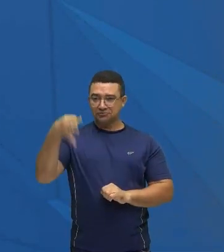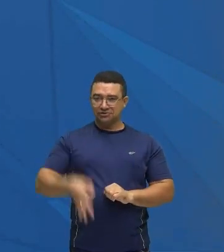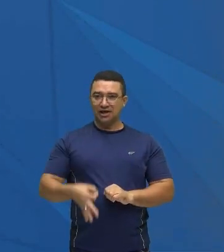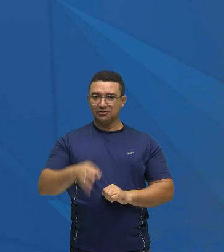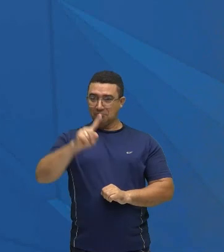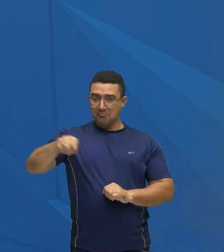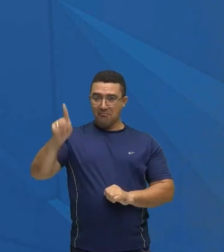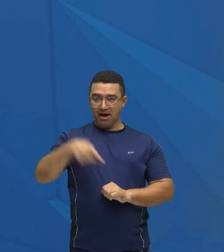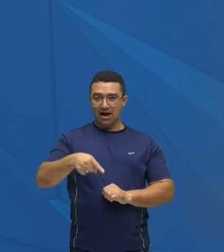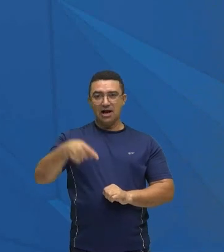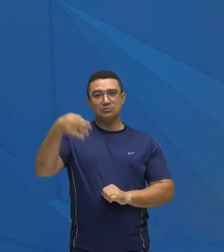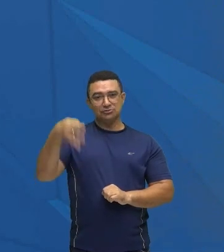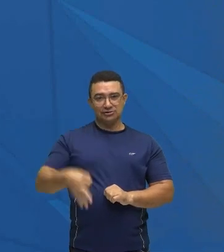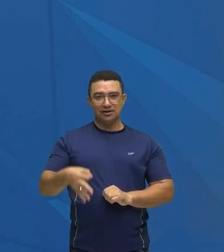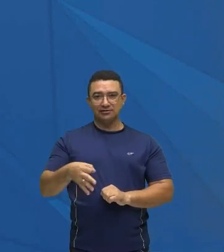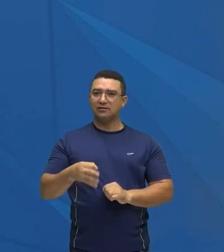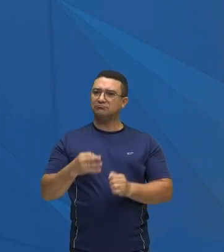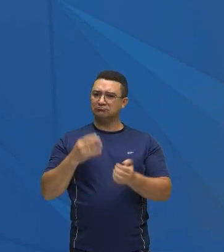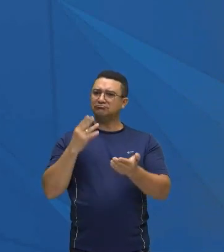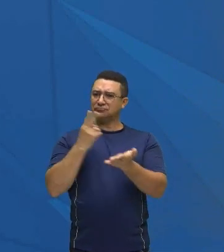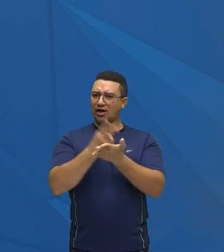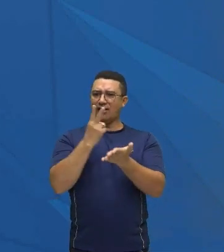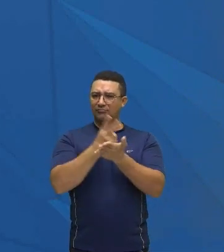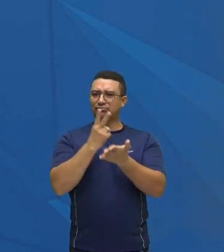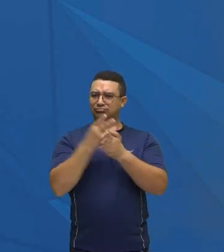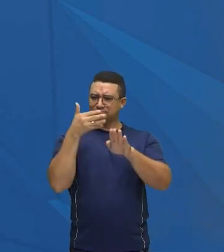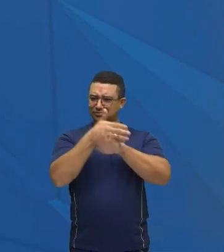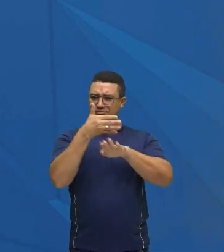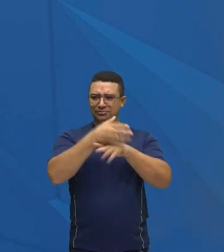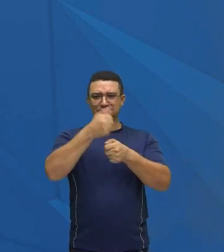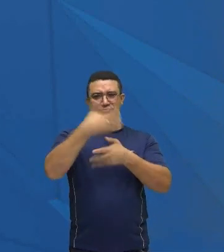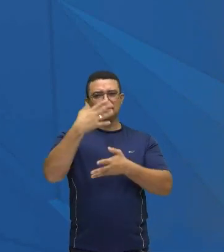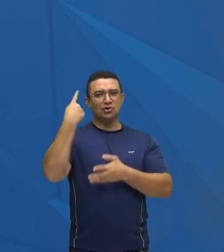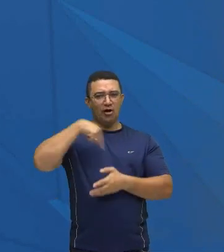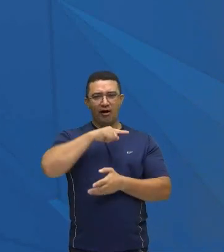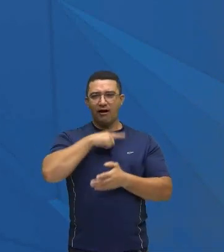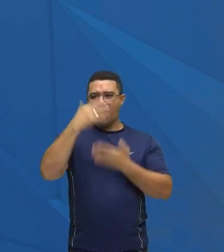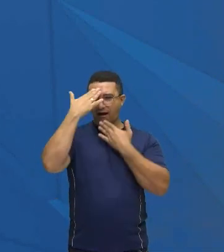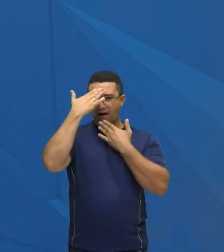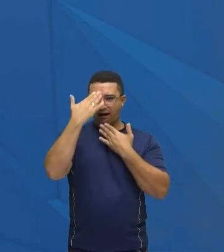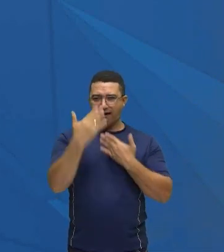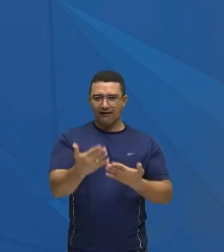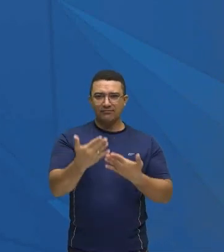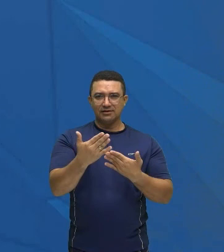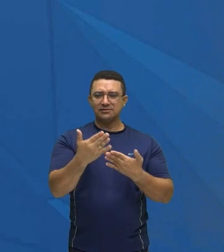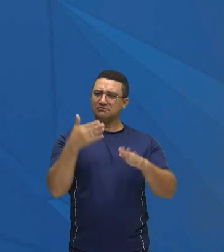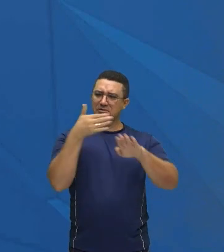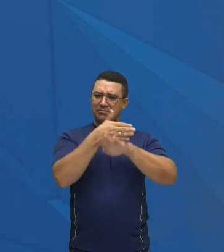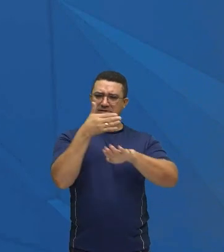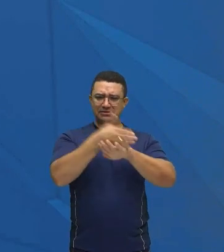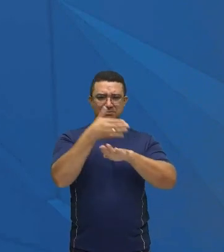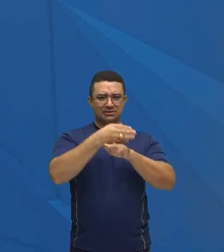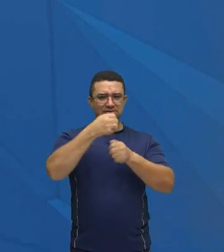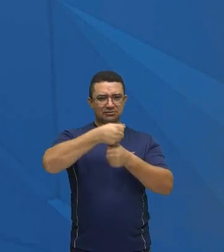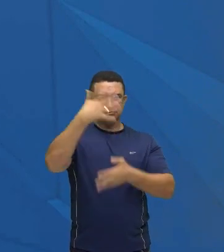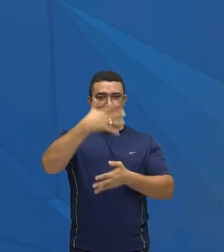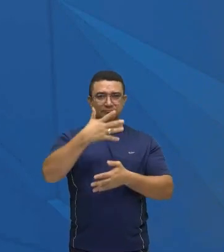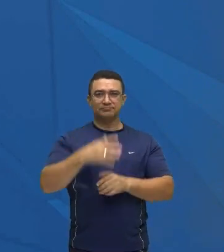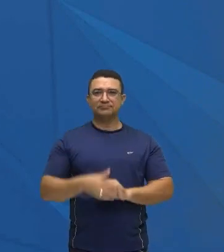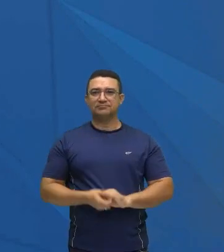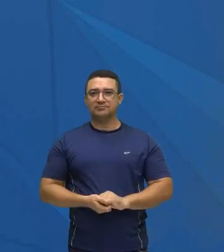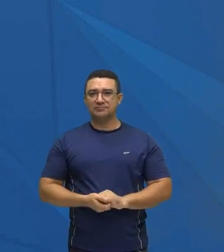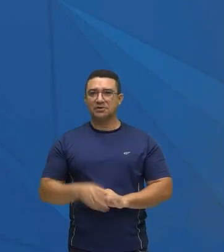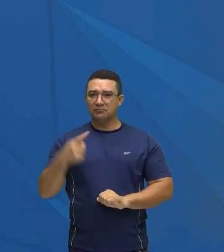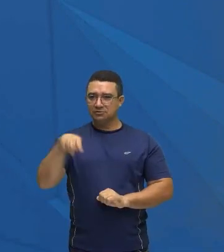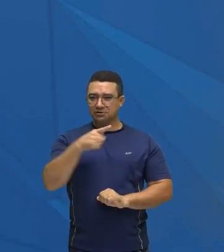a última e permaneceram na competição. E a gente agradece aqui, né, a participação de todos vocês, adorei,